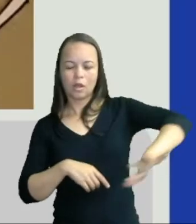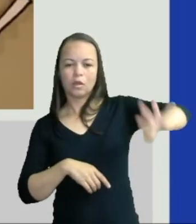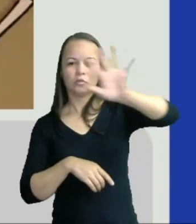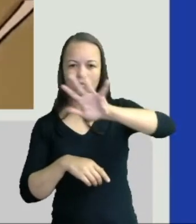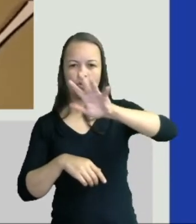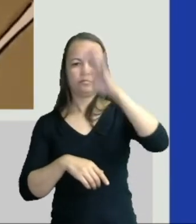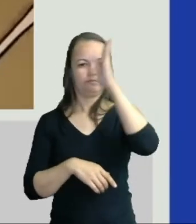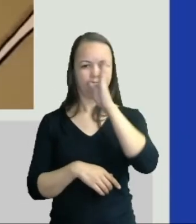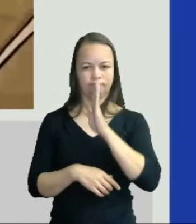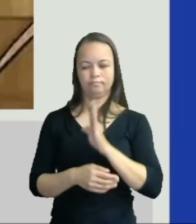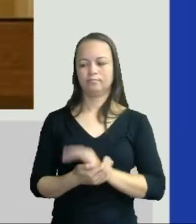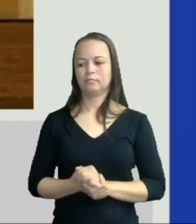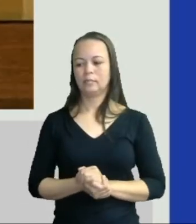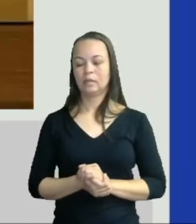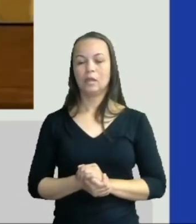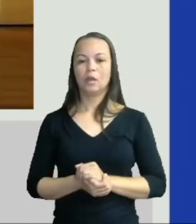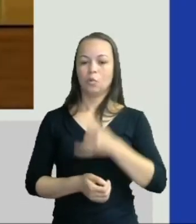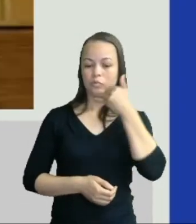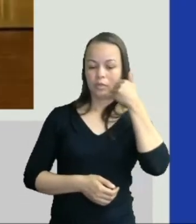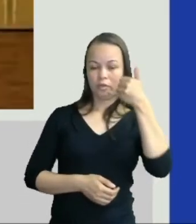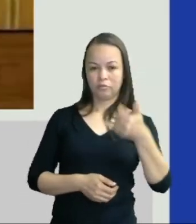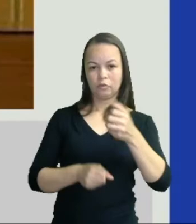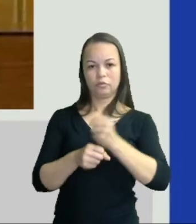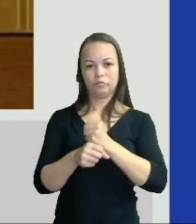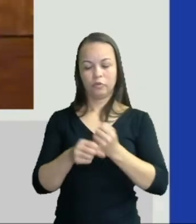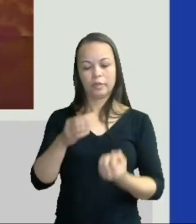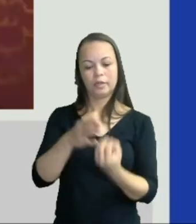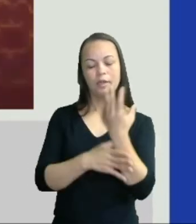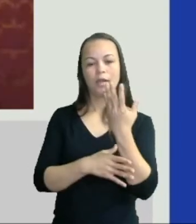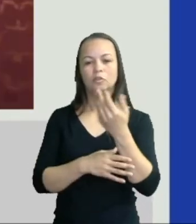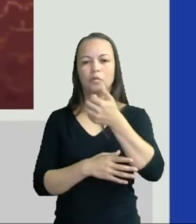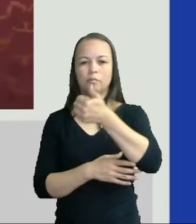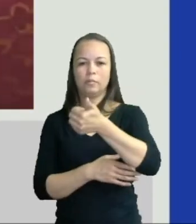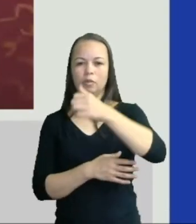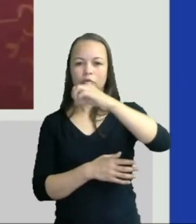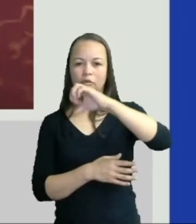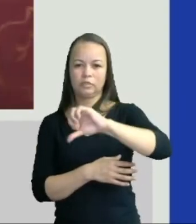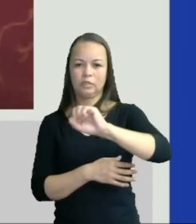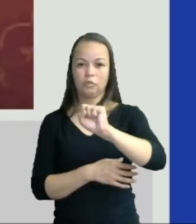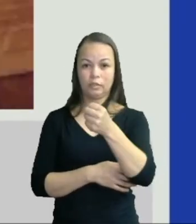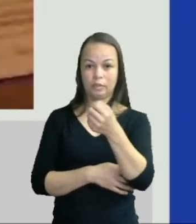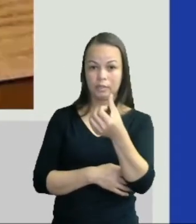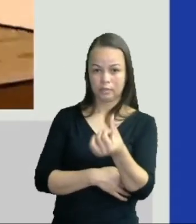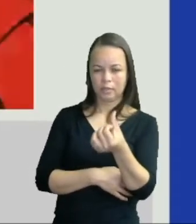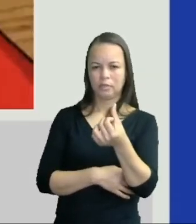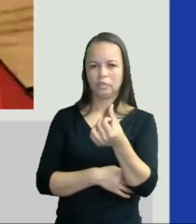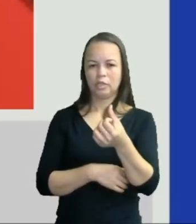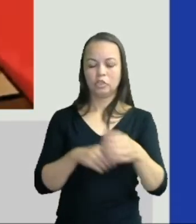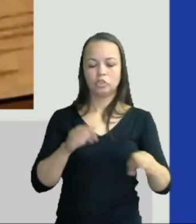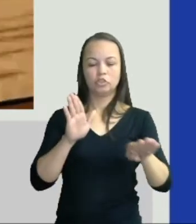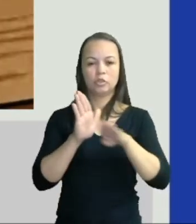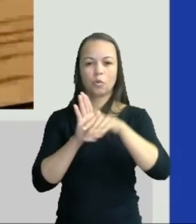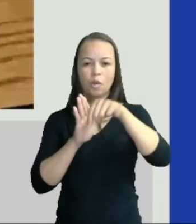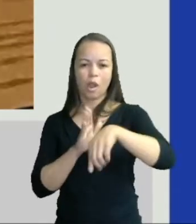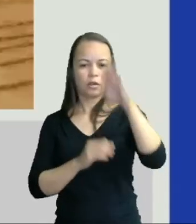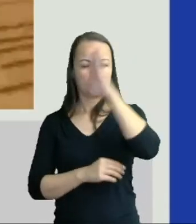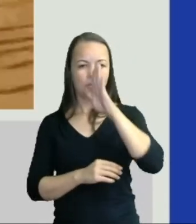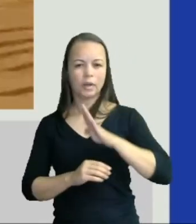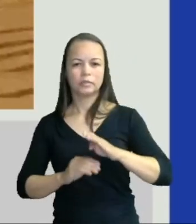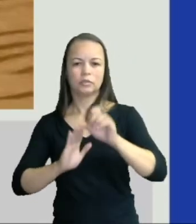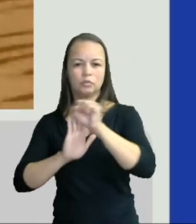Hoje, ela é o principal meio de comunicação de massa do Brasil. Isso se deve à sua capacidade de transmitir